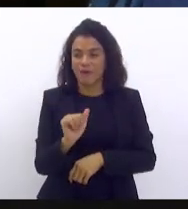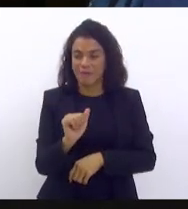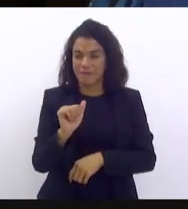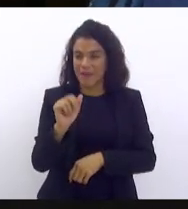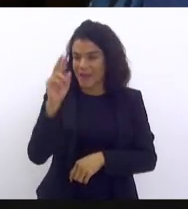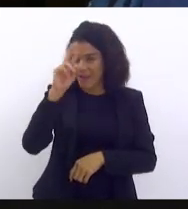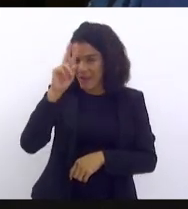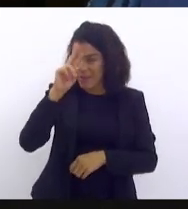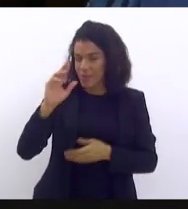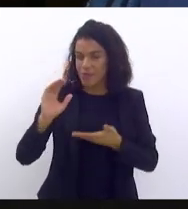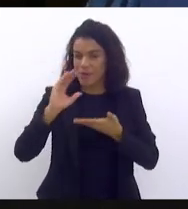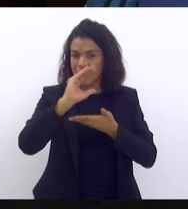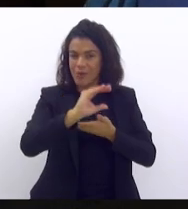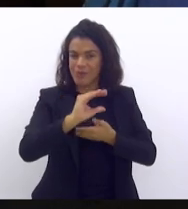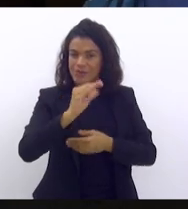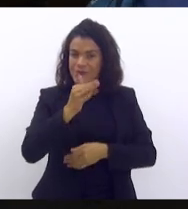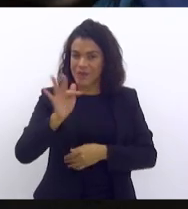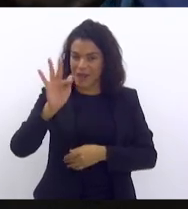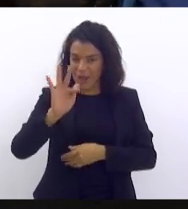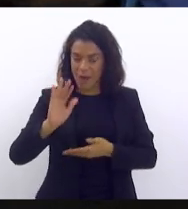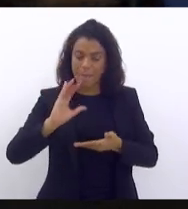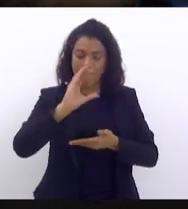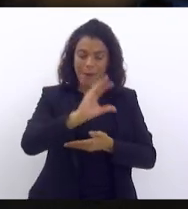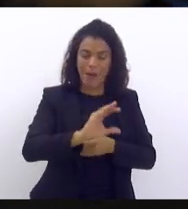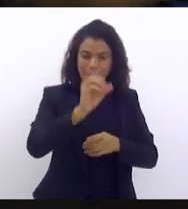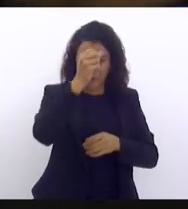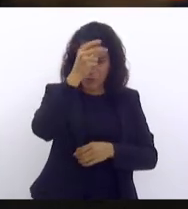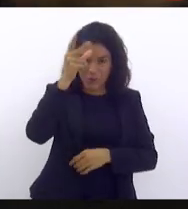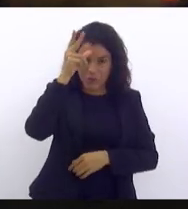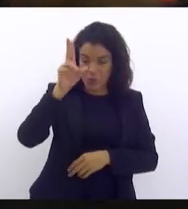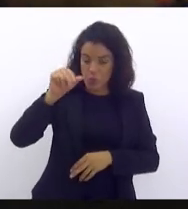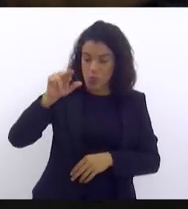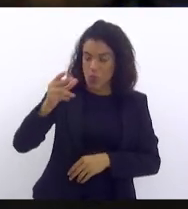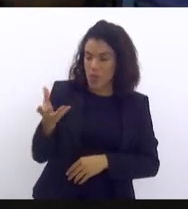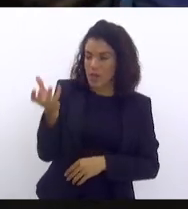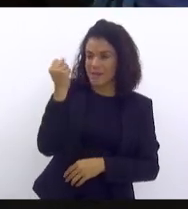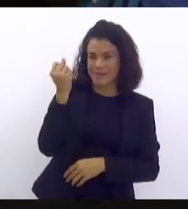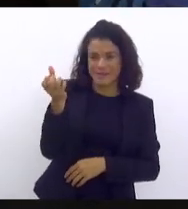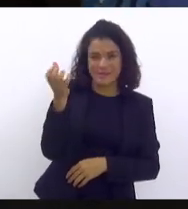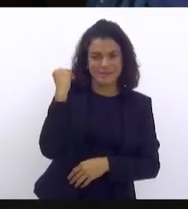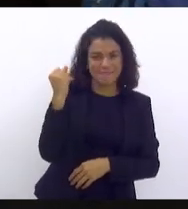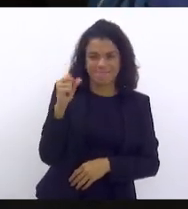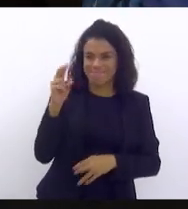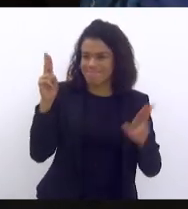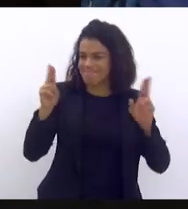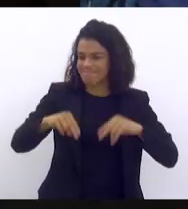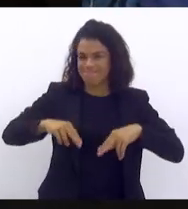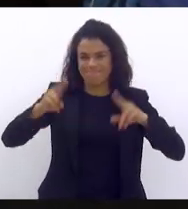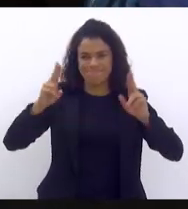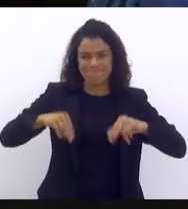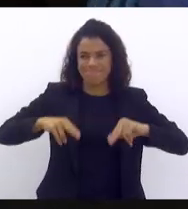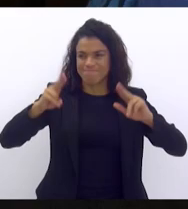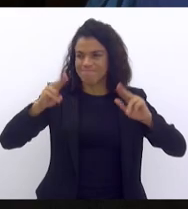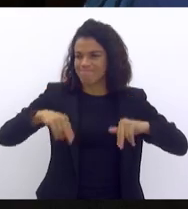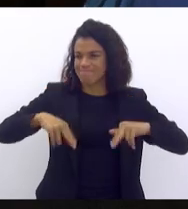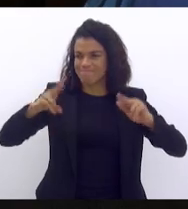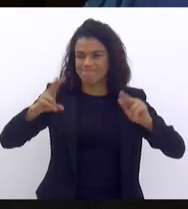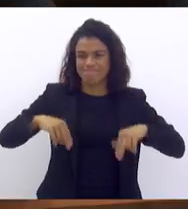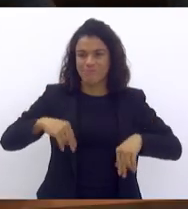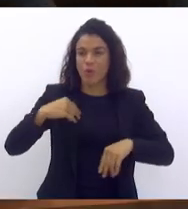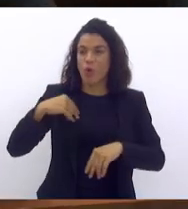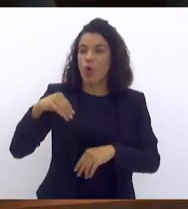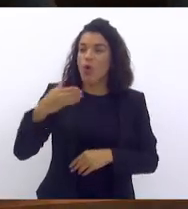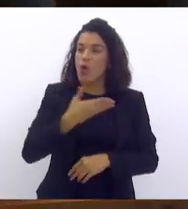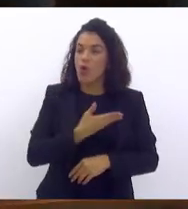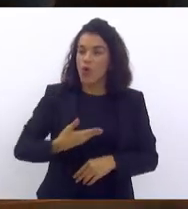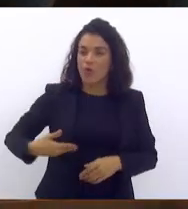recurso que o governo federal repassa para os municípios e que nunca chega ao nosso bolso, né? Em cada município, nunca chega ao nosso bolso. Aquele dinheiro que o governo federal